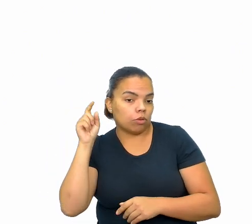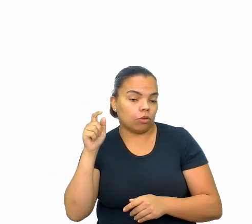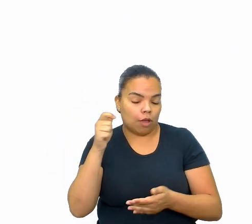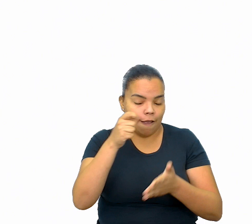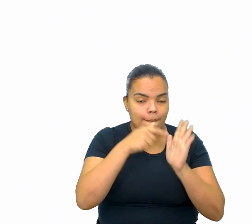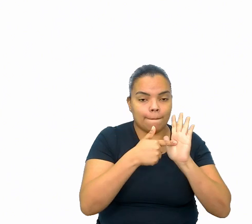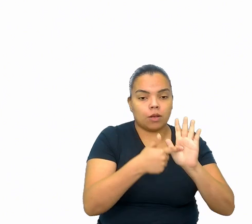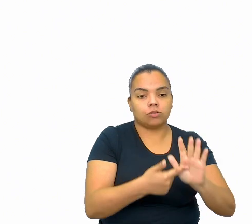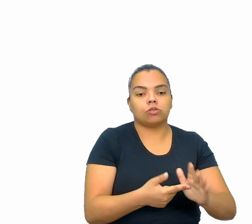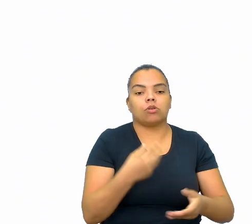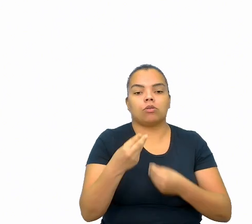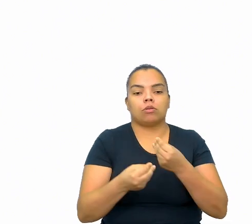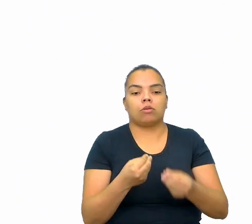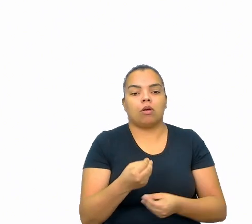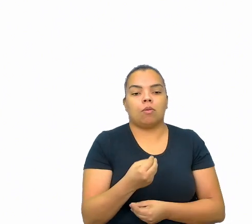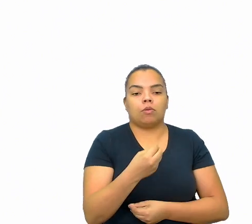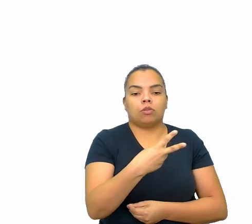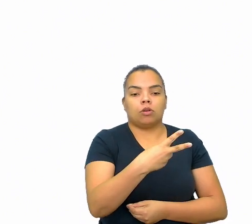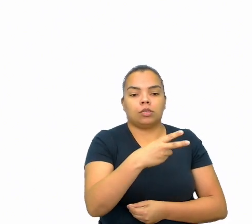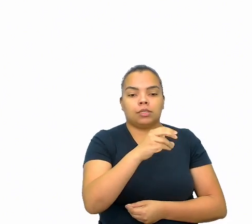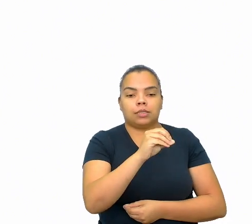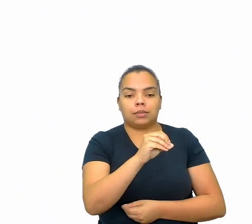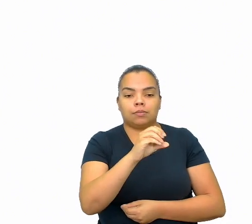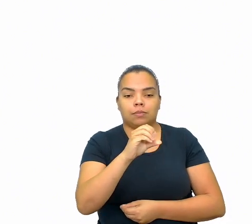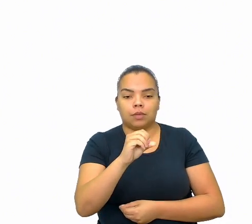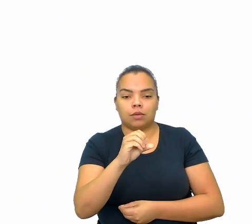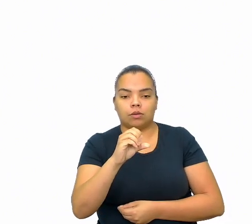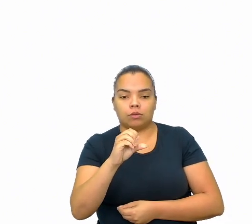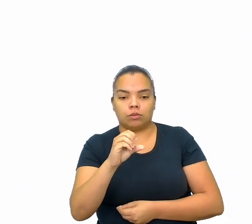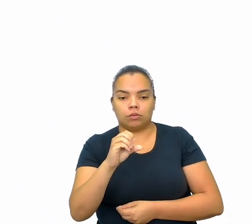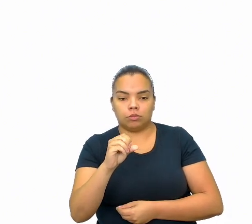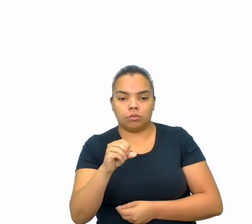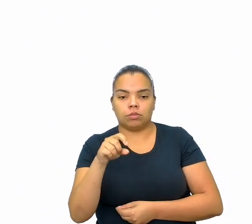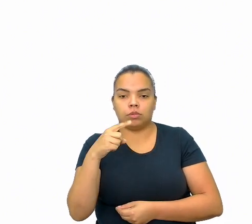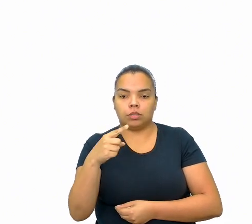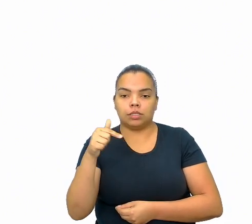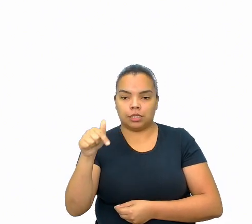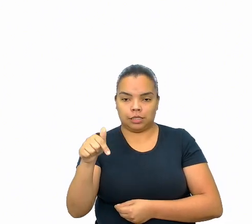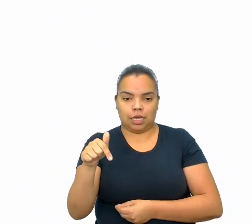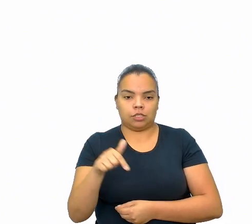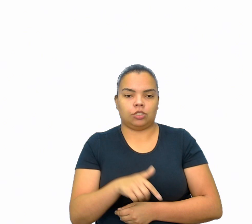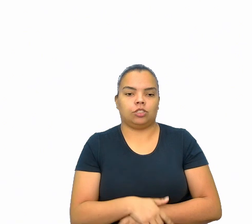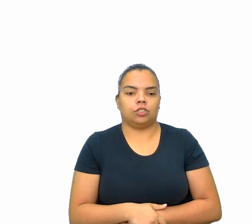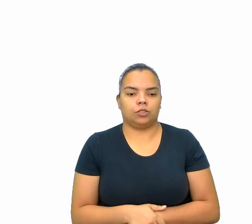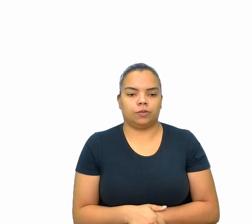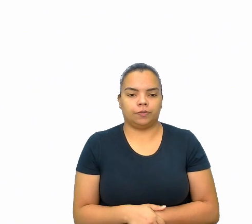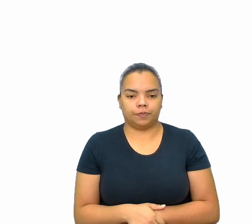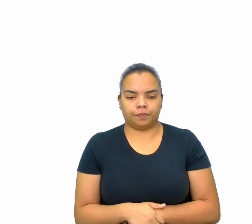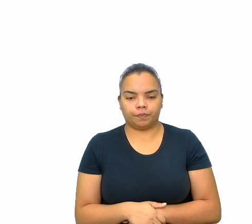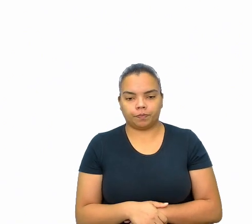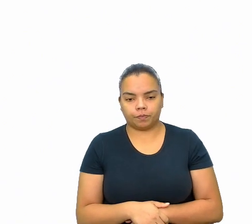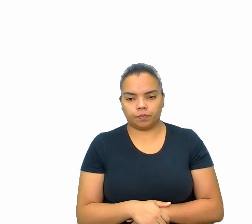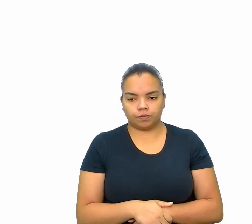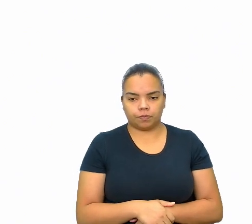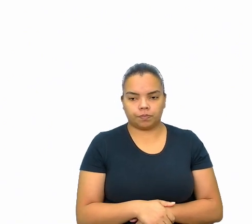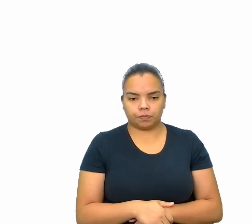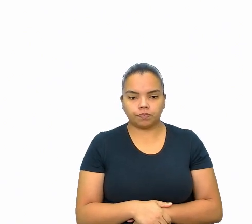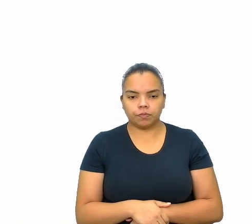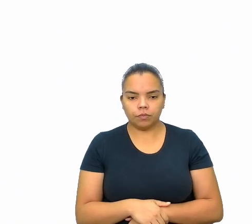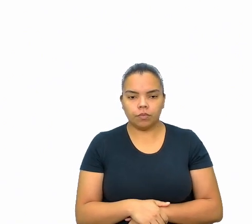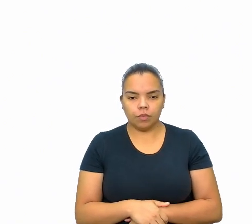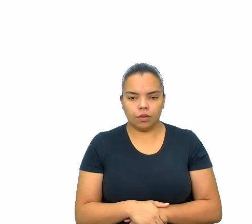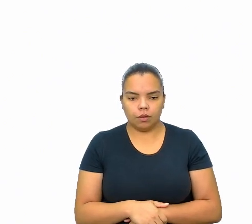ela conseguiu aí convencionalmente, né? O 17, desculpa, ela